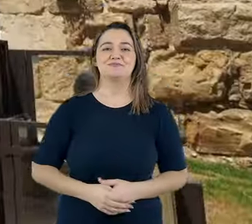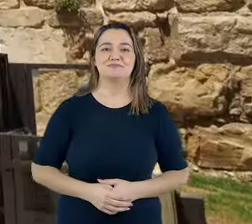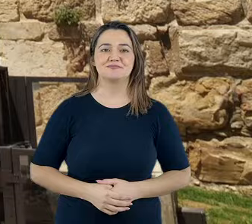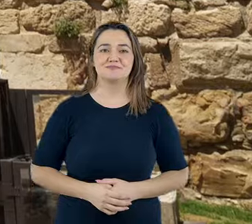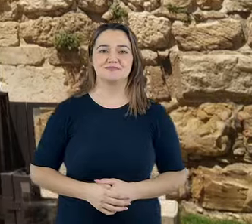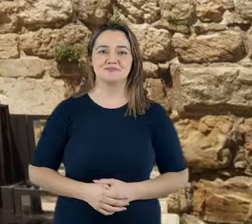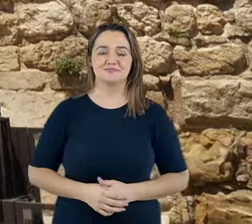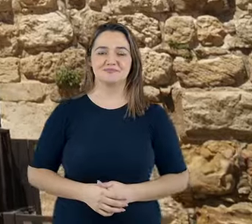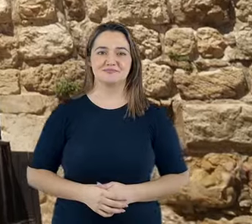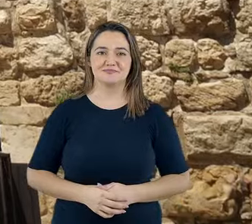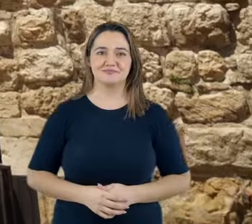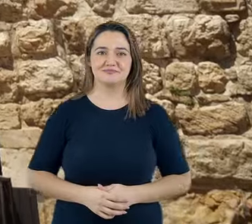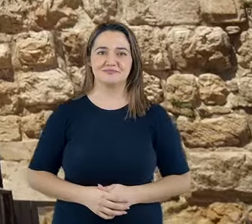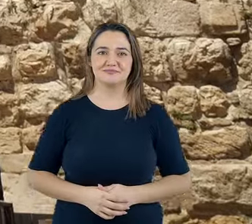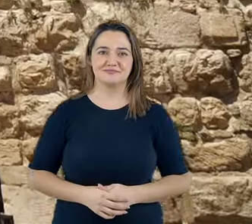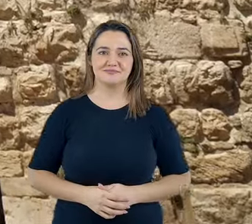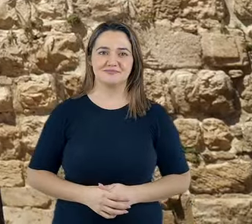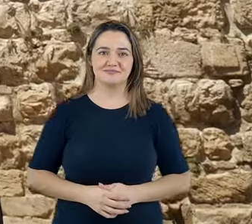você.